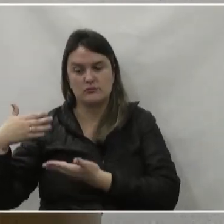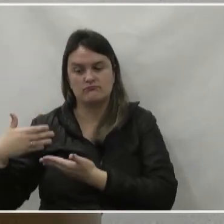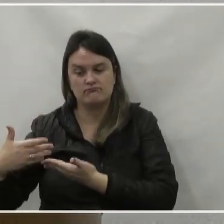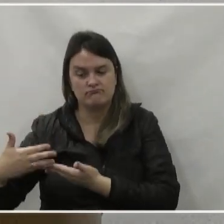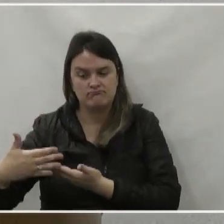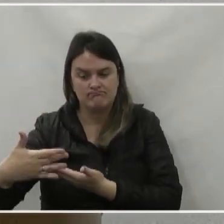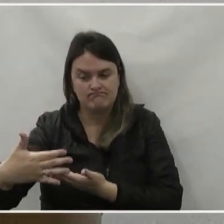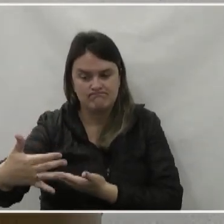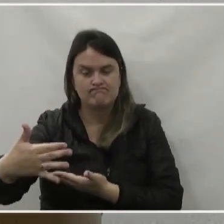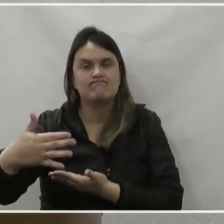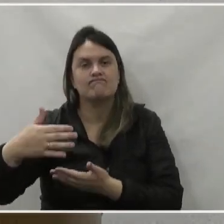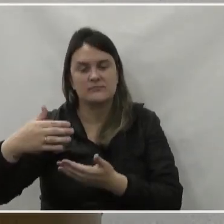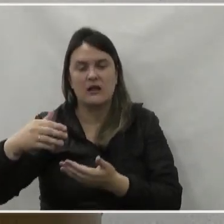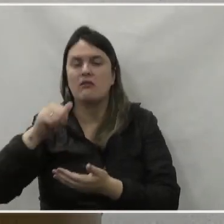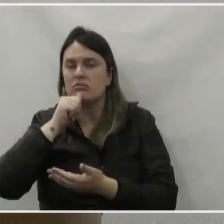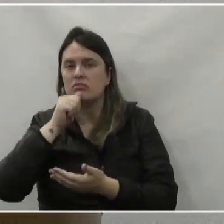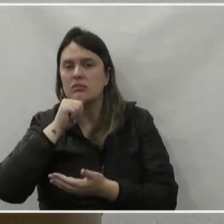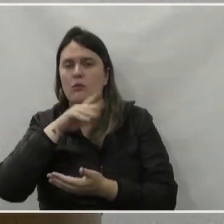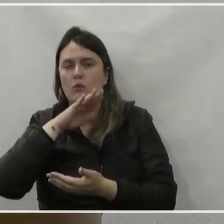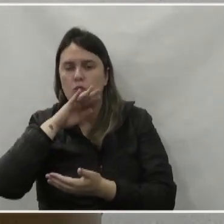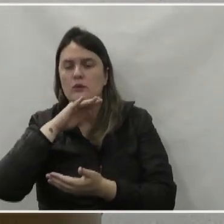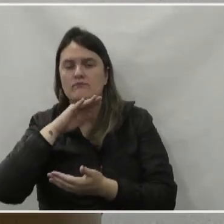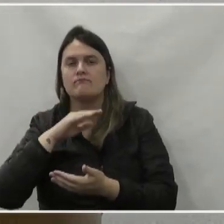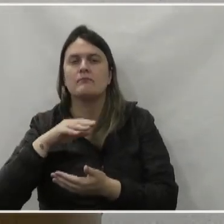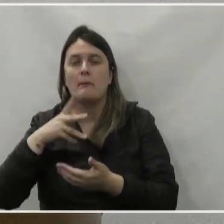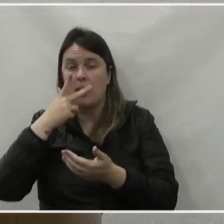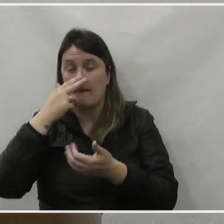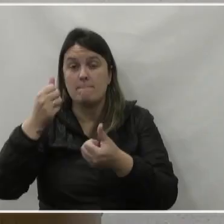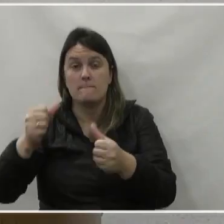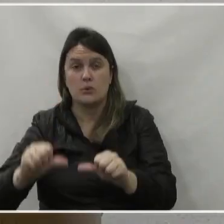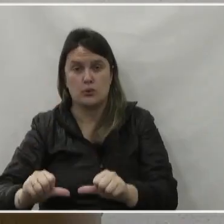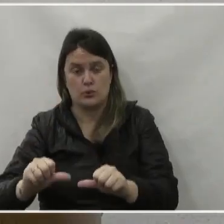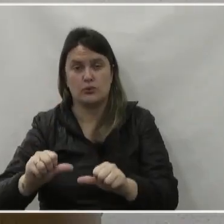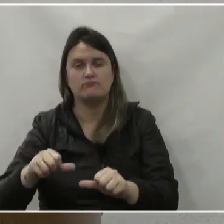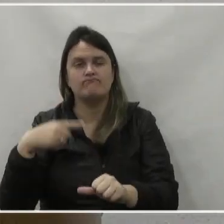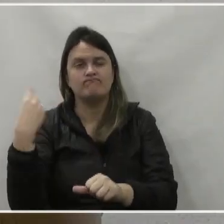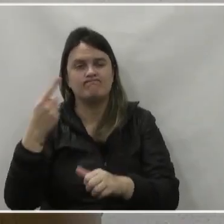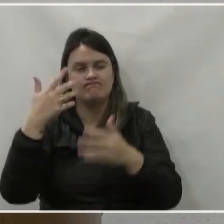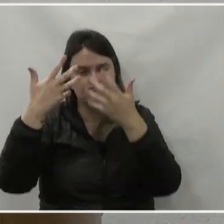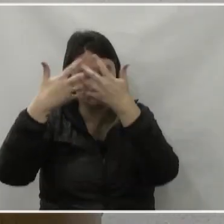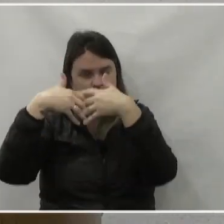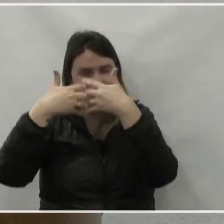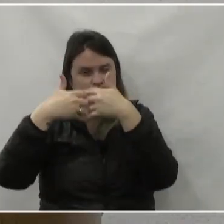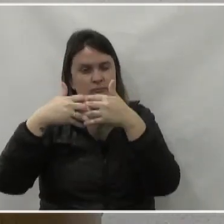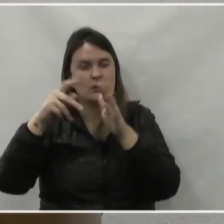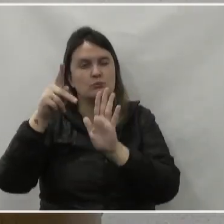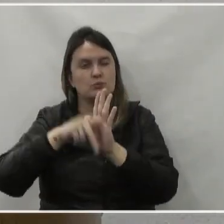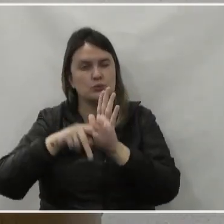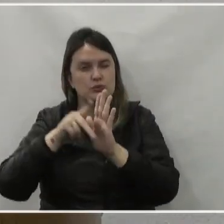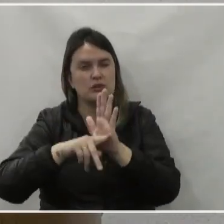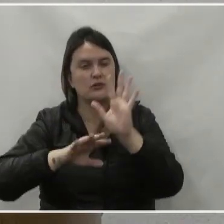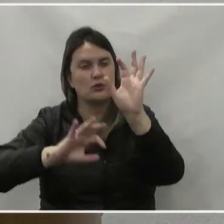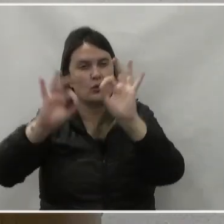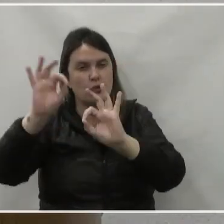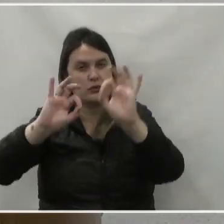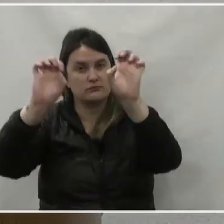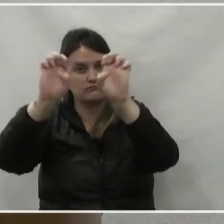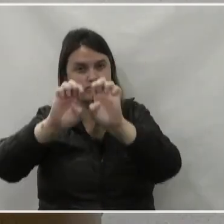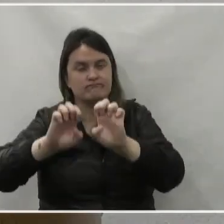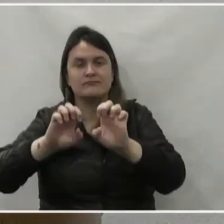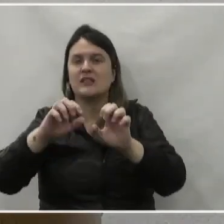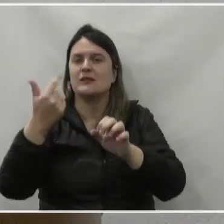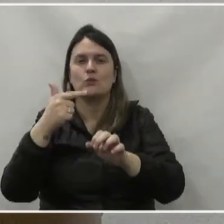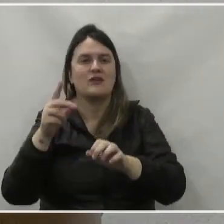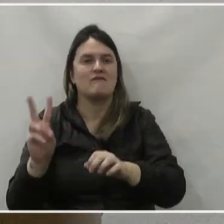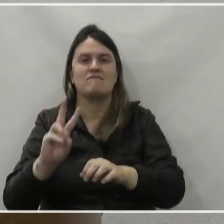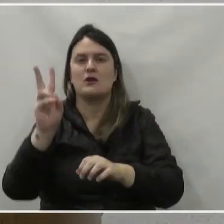não só permanece crítico, como se agravou, refletindo um projeto estrutural que desvaloriza